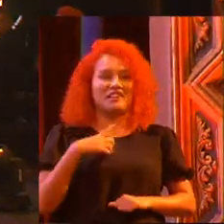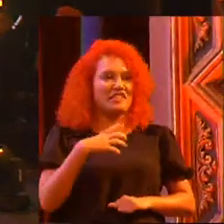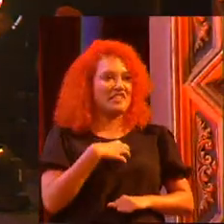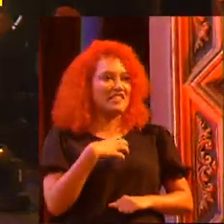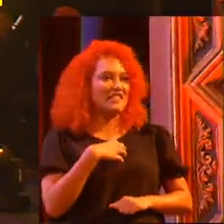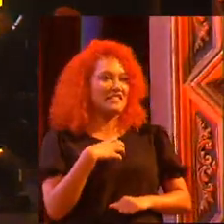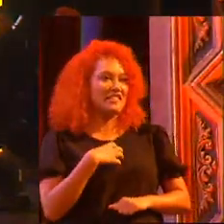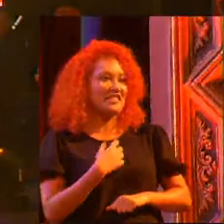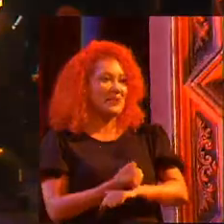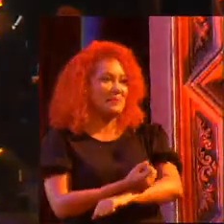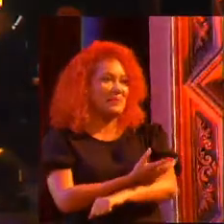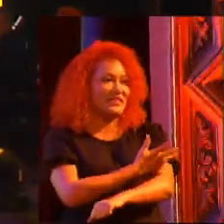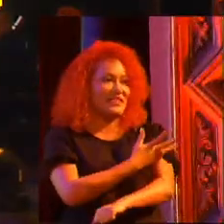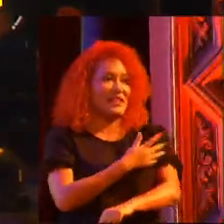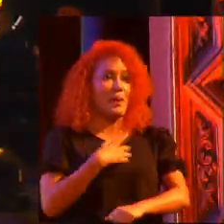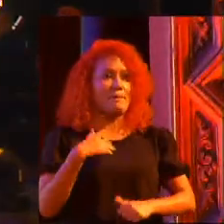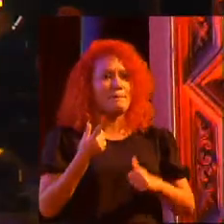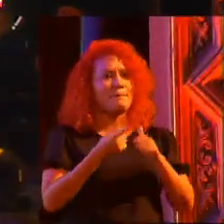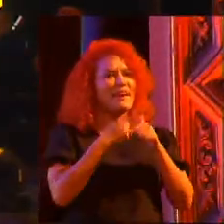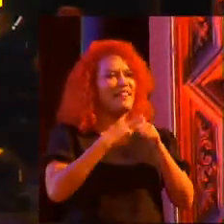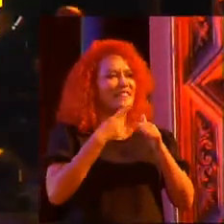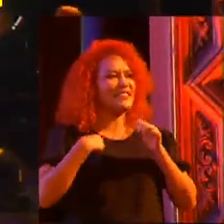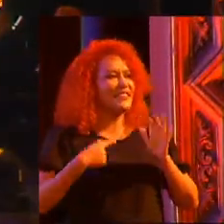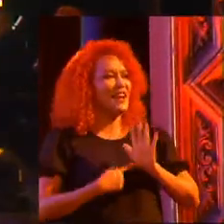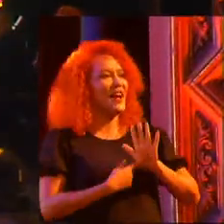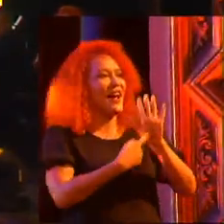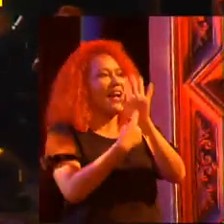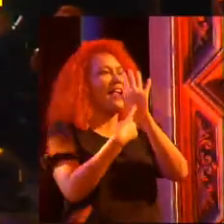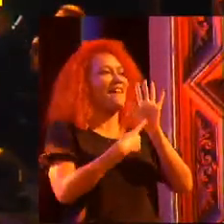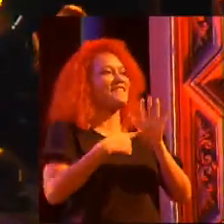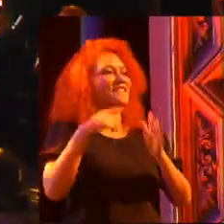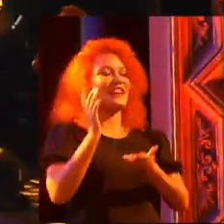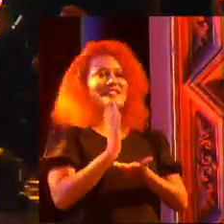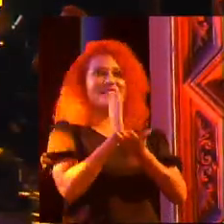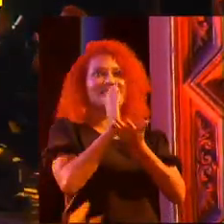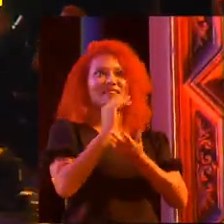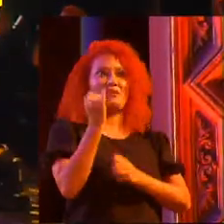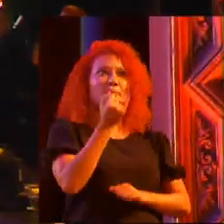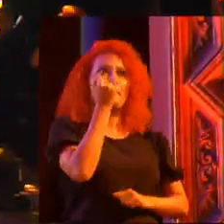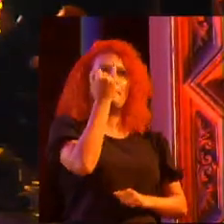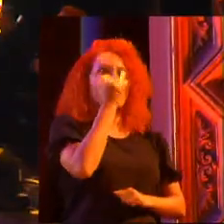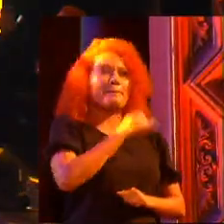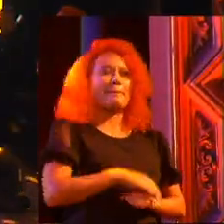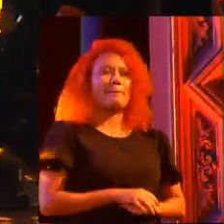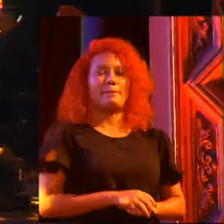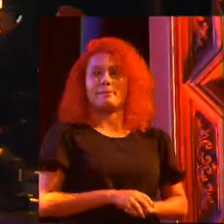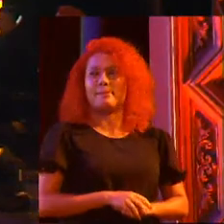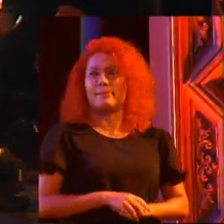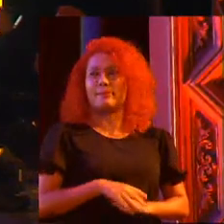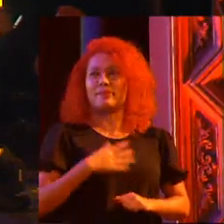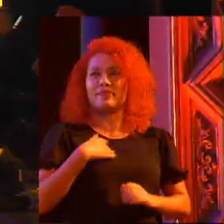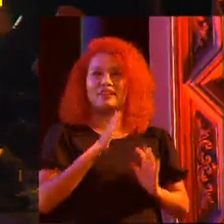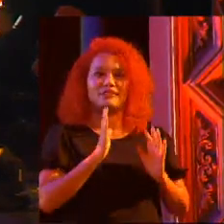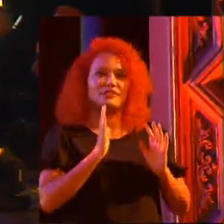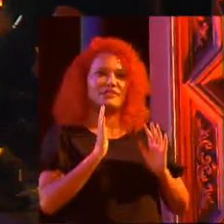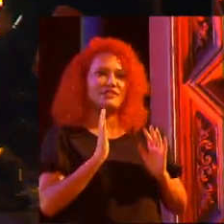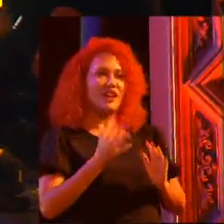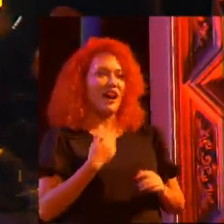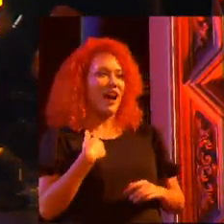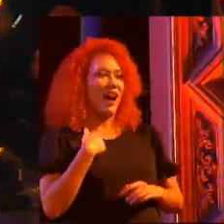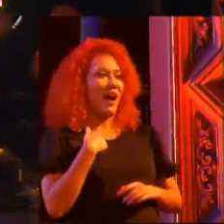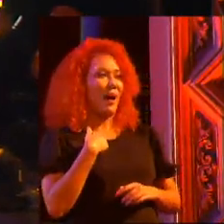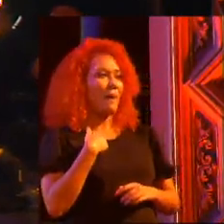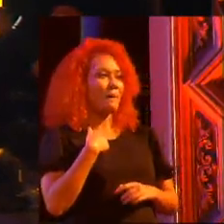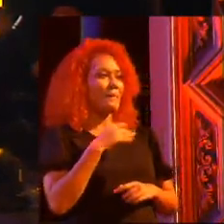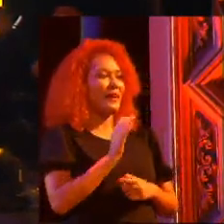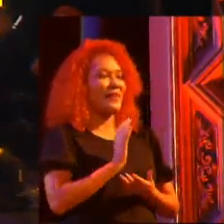Samelis? Gente, é a primeira vez que eu apresento assim, uma premiação assim tão importante. Eu já apresento a Fecante, um beijo Fecante.